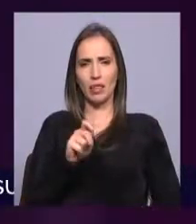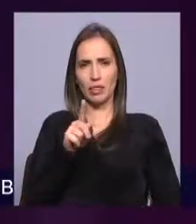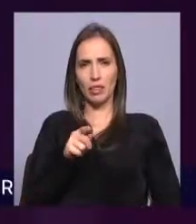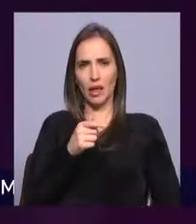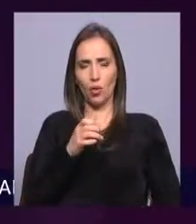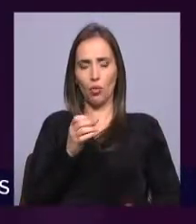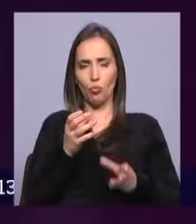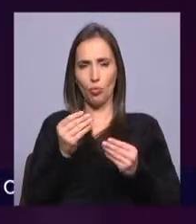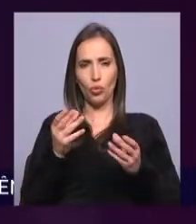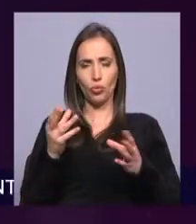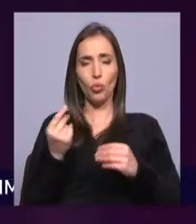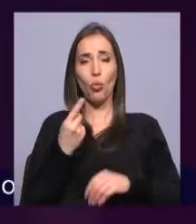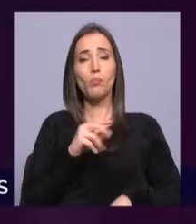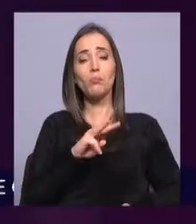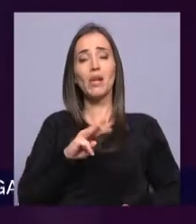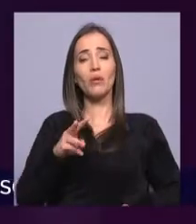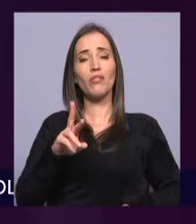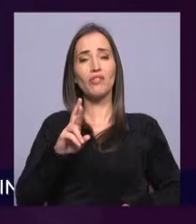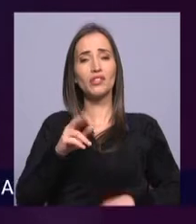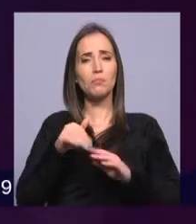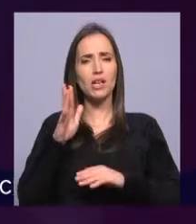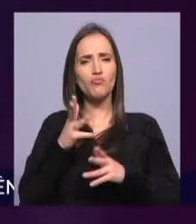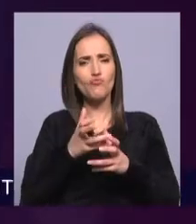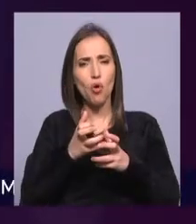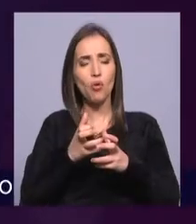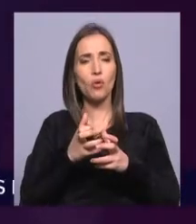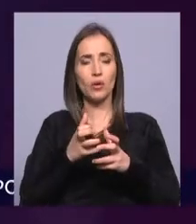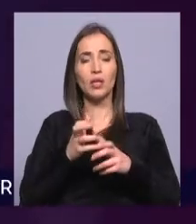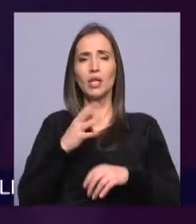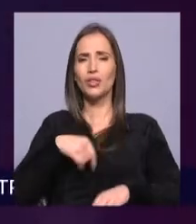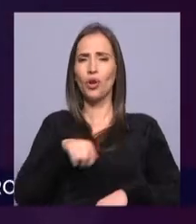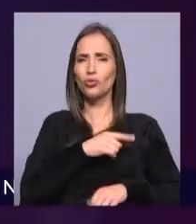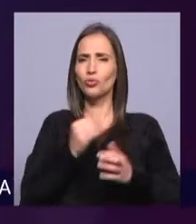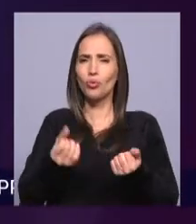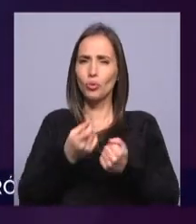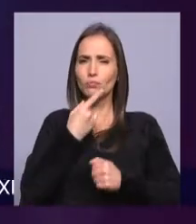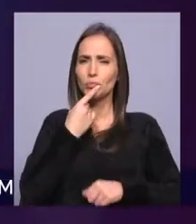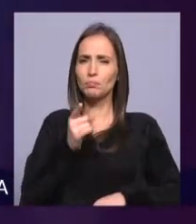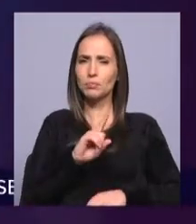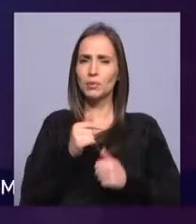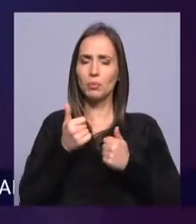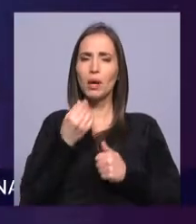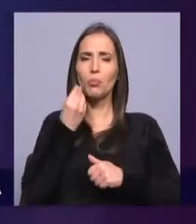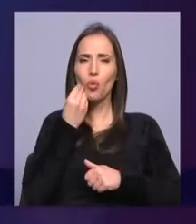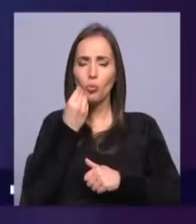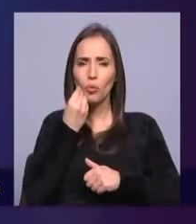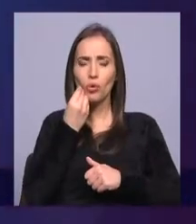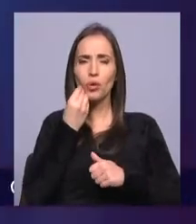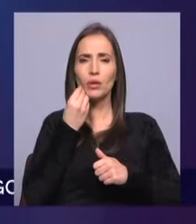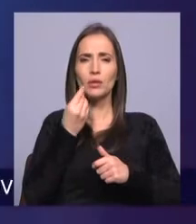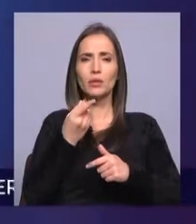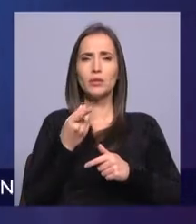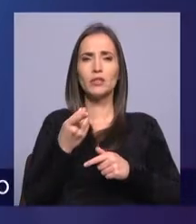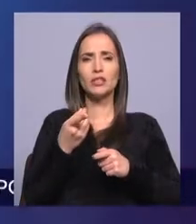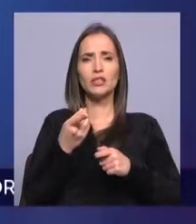vezes mais poderoso do que as próprias estrelas de neutrões, e nós ainda não conseguimos perceber muito bem como é que uma estrela de neutrões passa a magnetar, ou